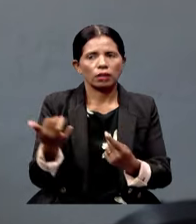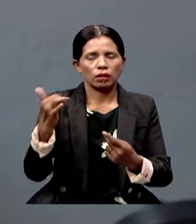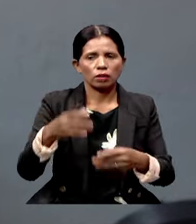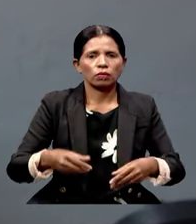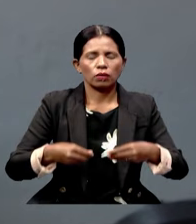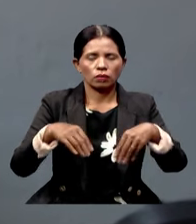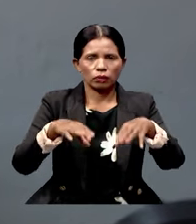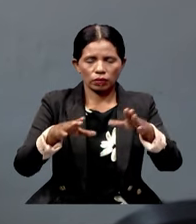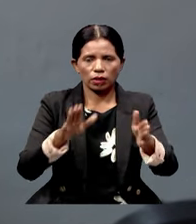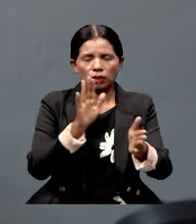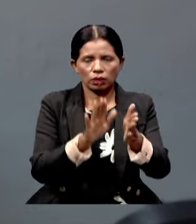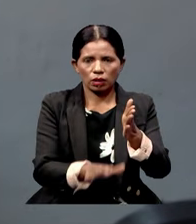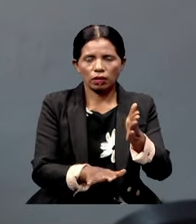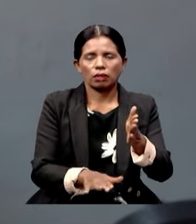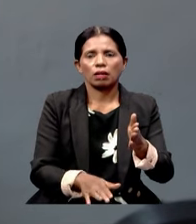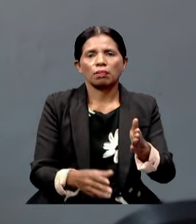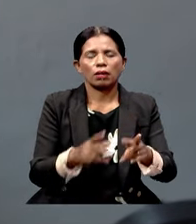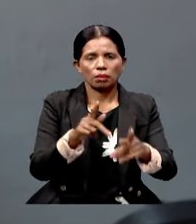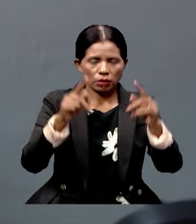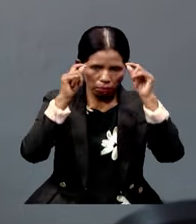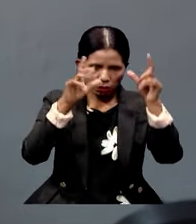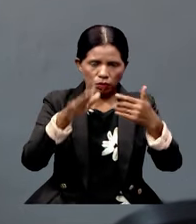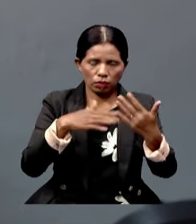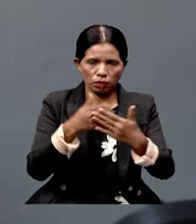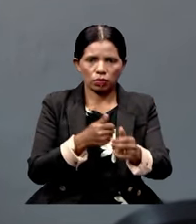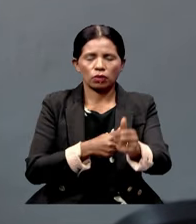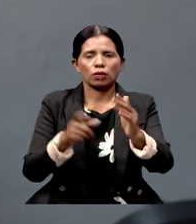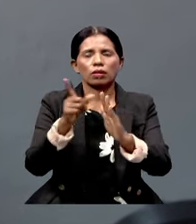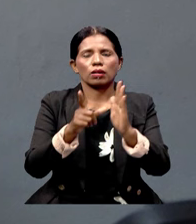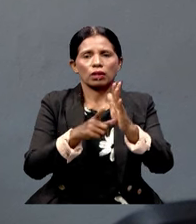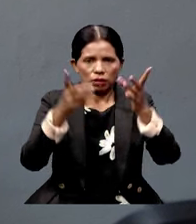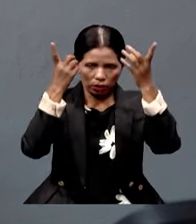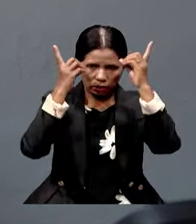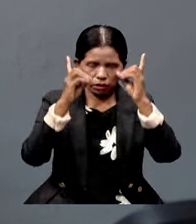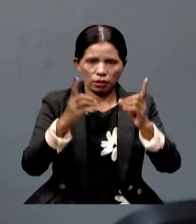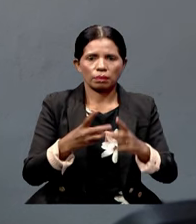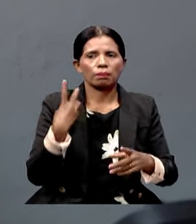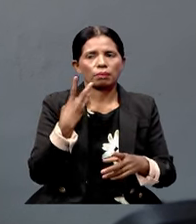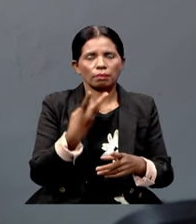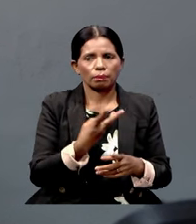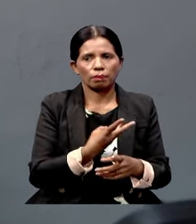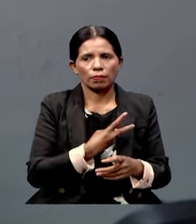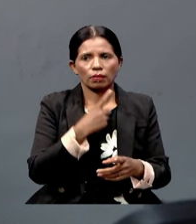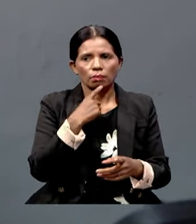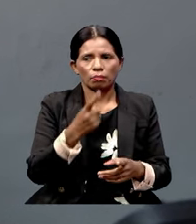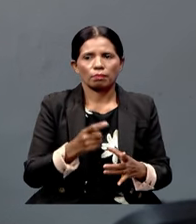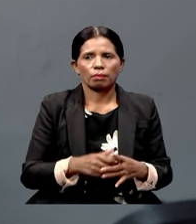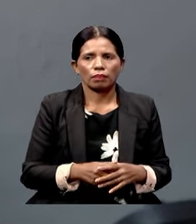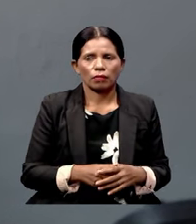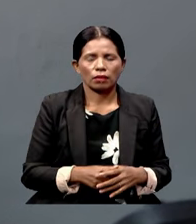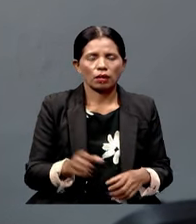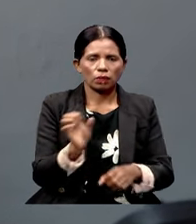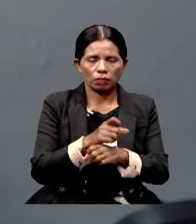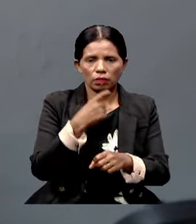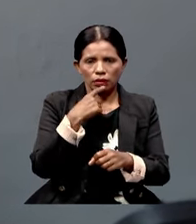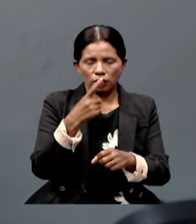timur wan sira ho justu ne ho pesu ne justu ne tur lei definitiva na ita natureza atur ekonomi prat bela